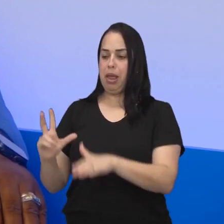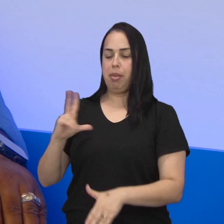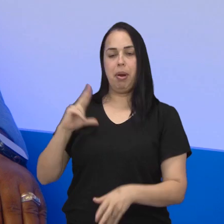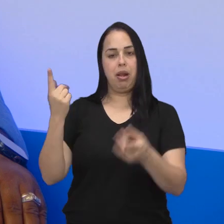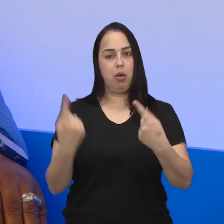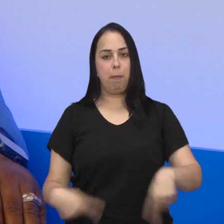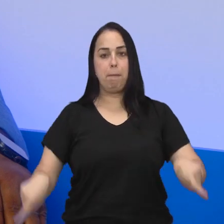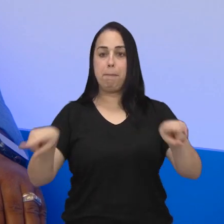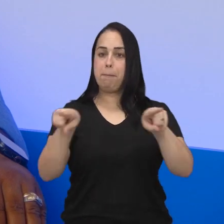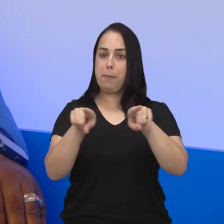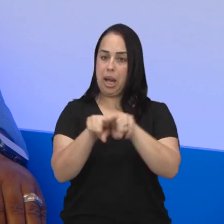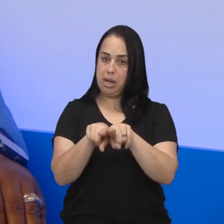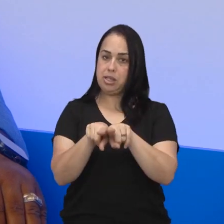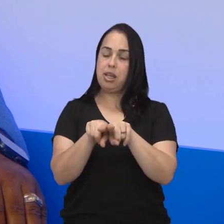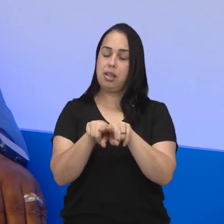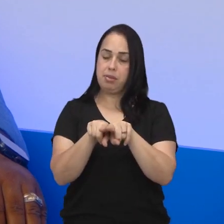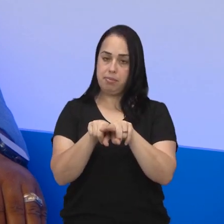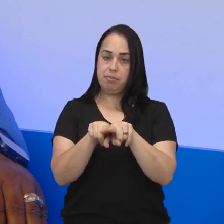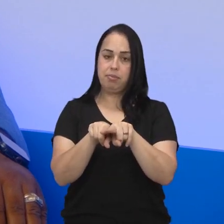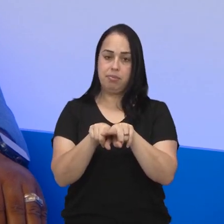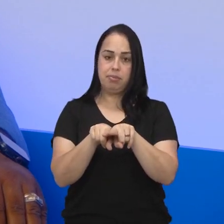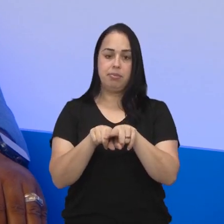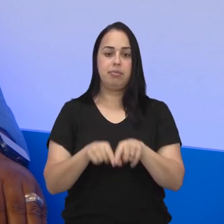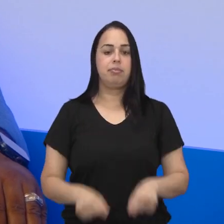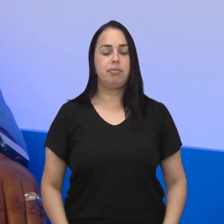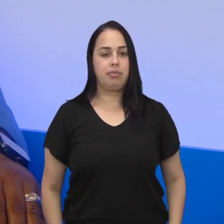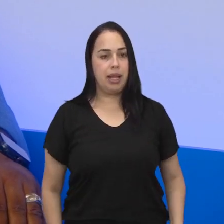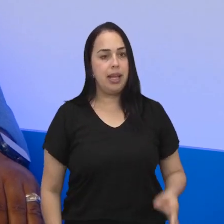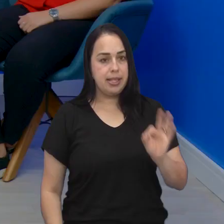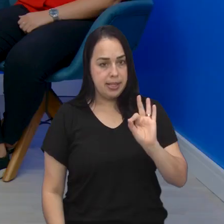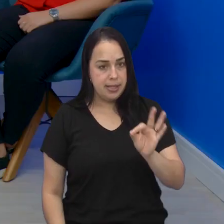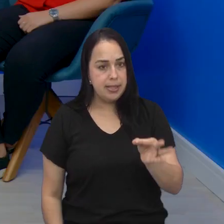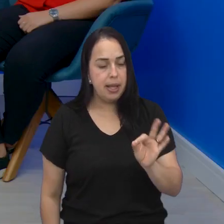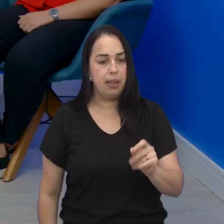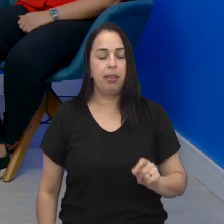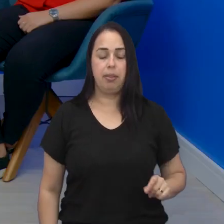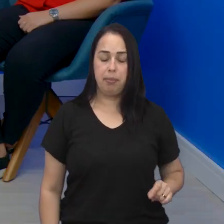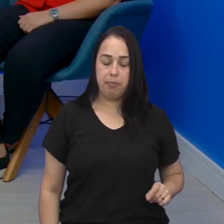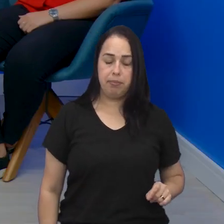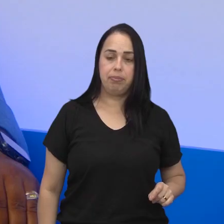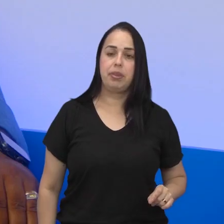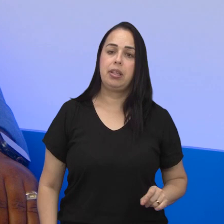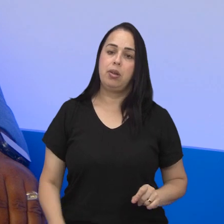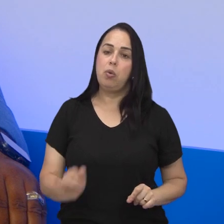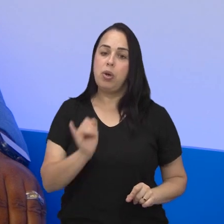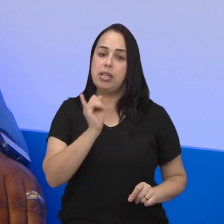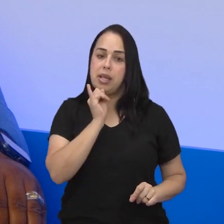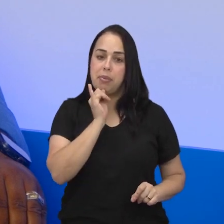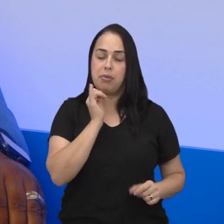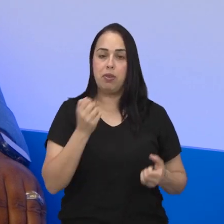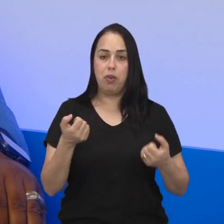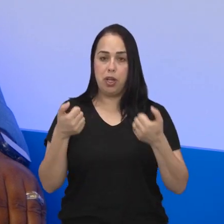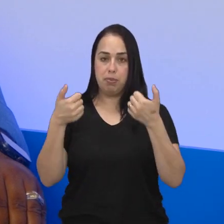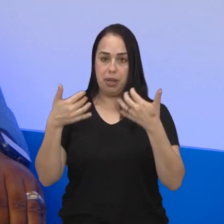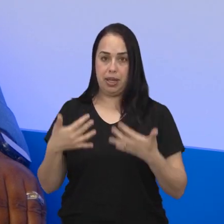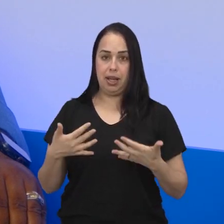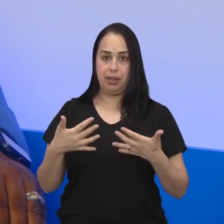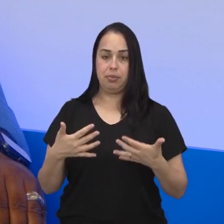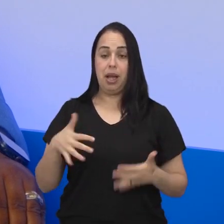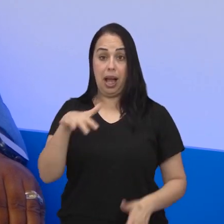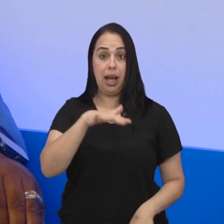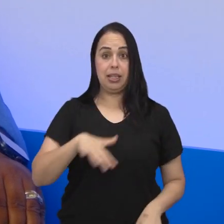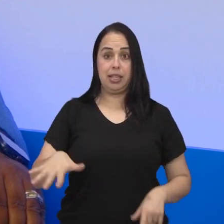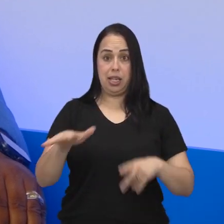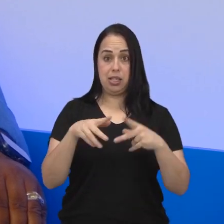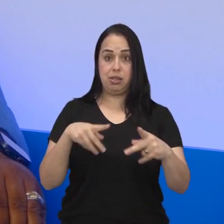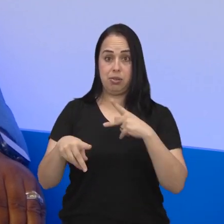o público, né? E Parceria privado. público-privada. Exatamente. E aí, um exemplo claro, a gente pode pegar aqui o